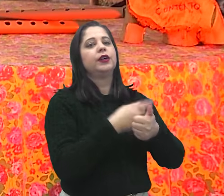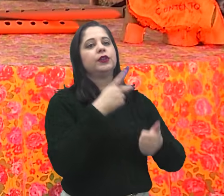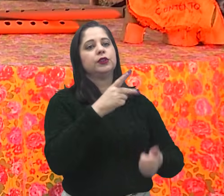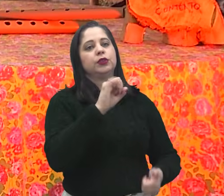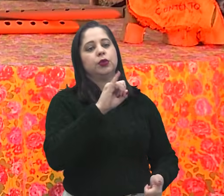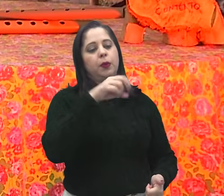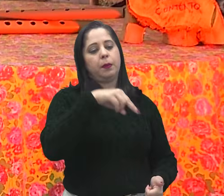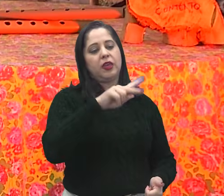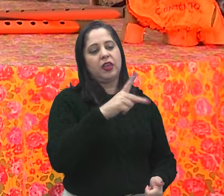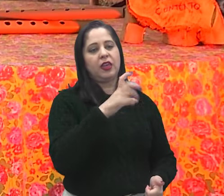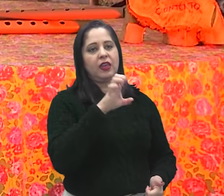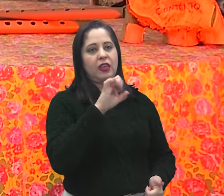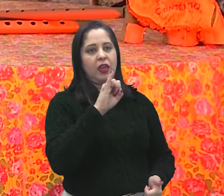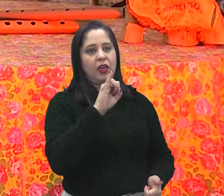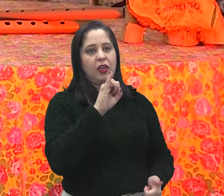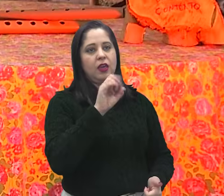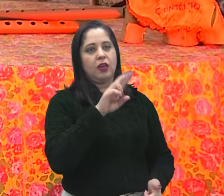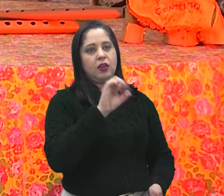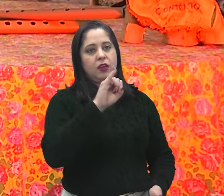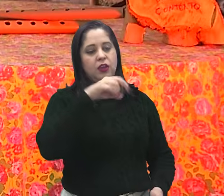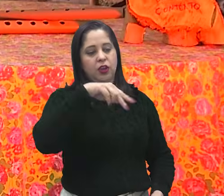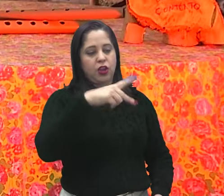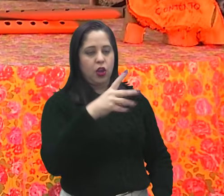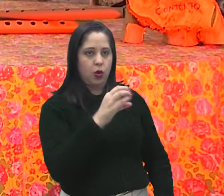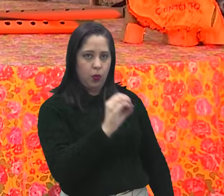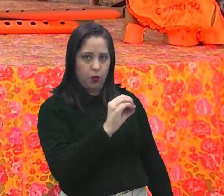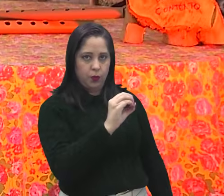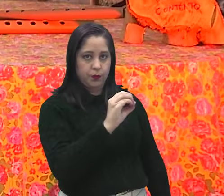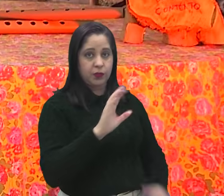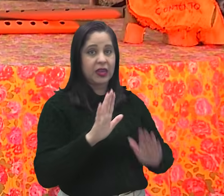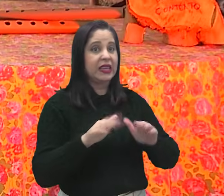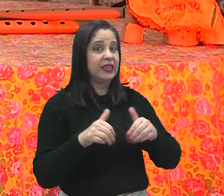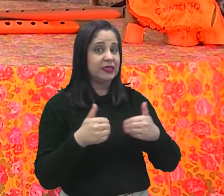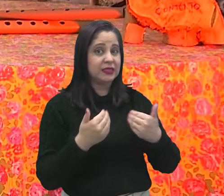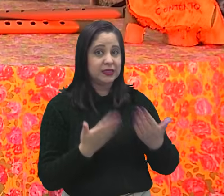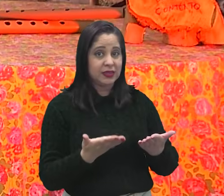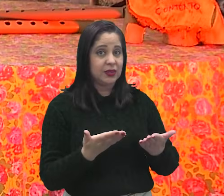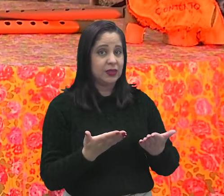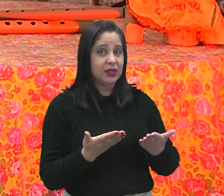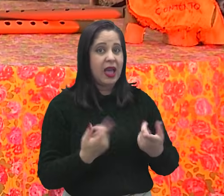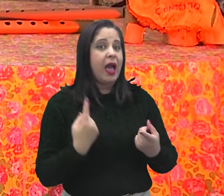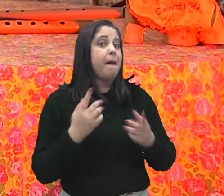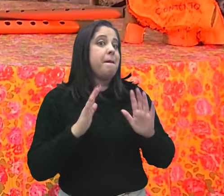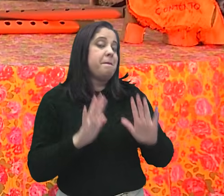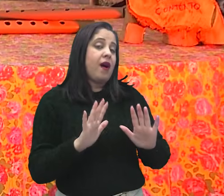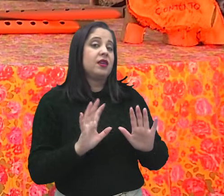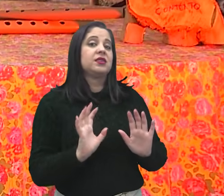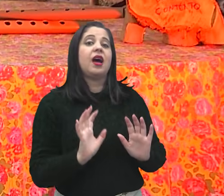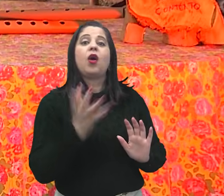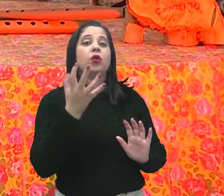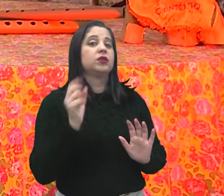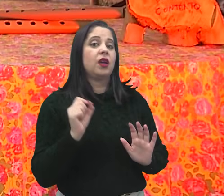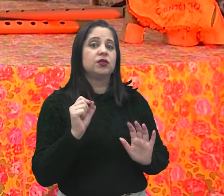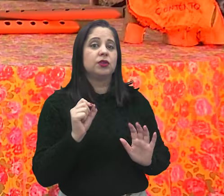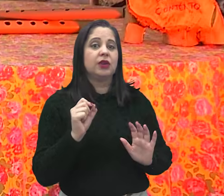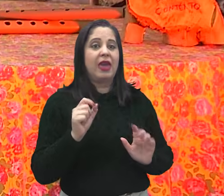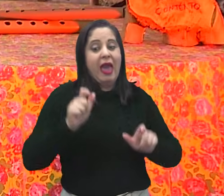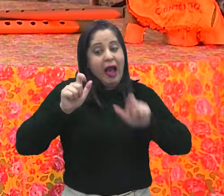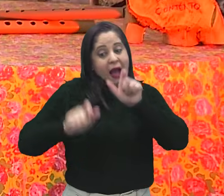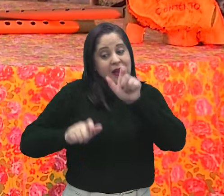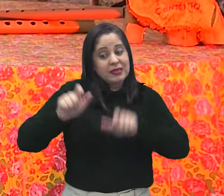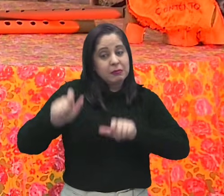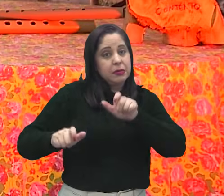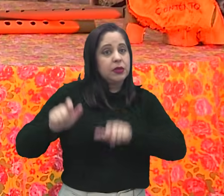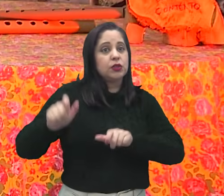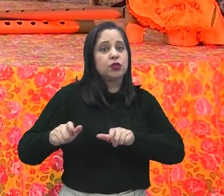né? E são construções que partem a partir da experiência do território, sempre parte da experiência do território. Então,